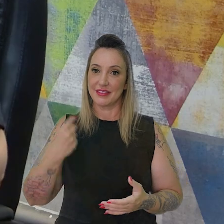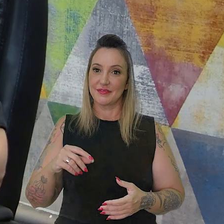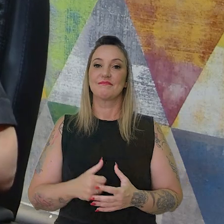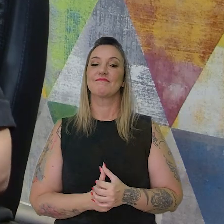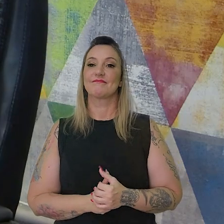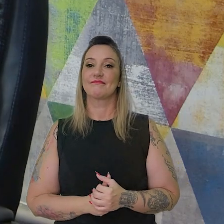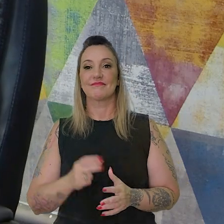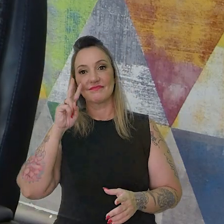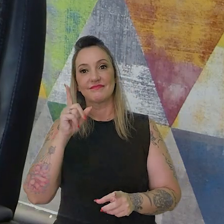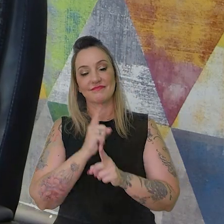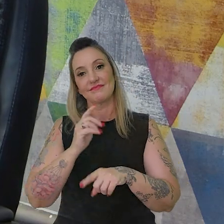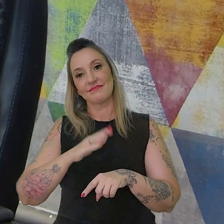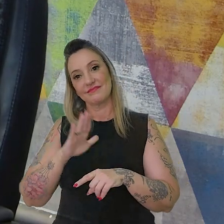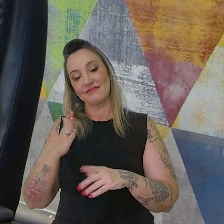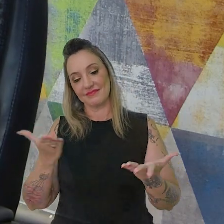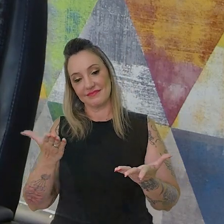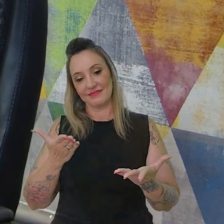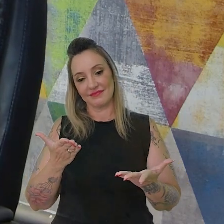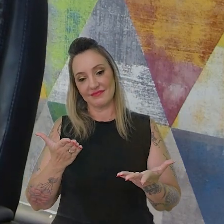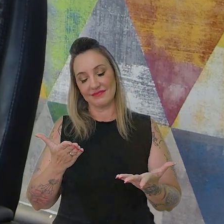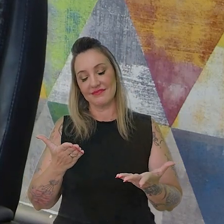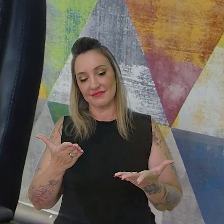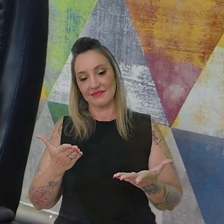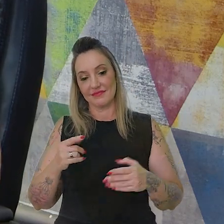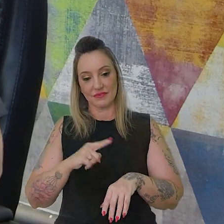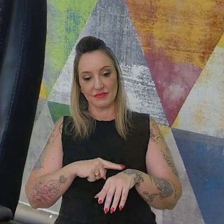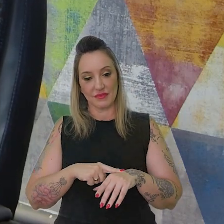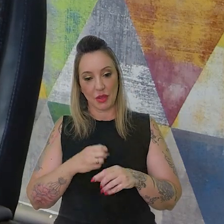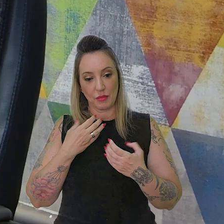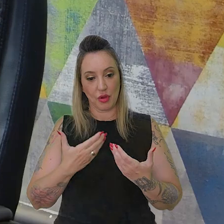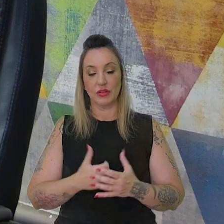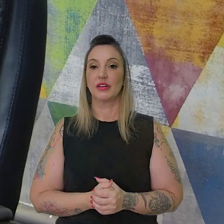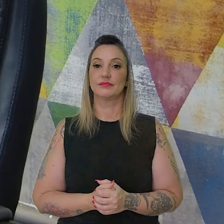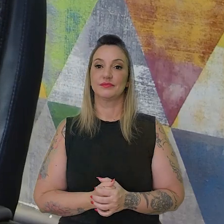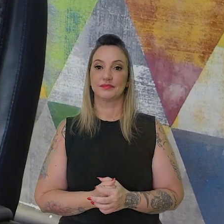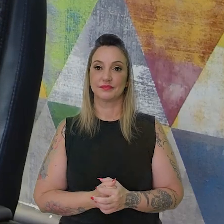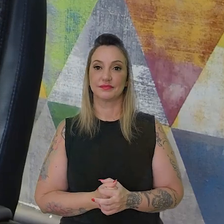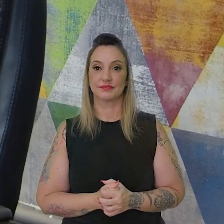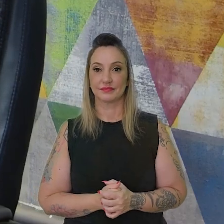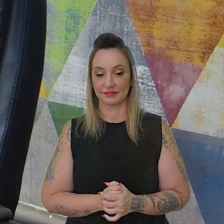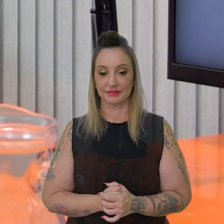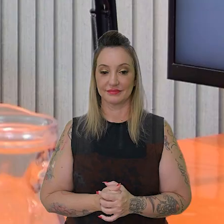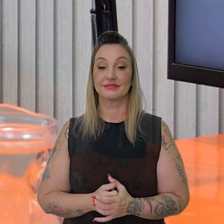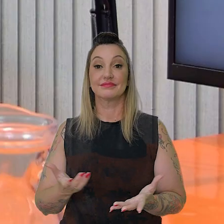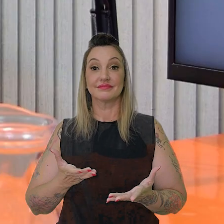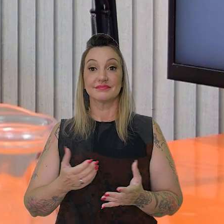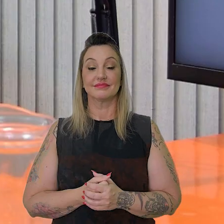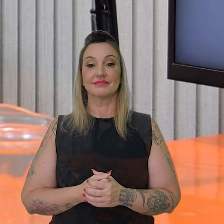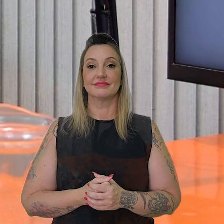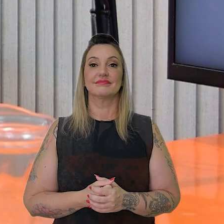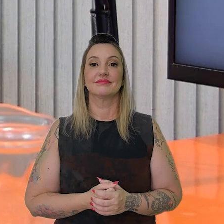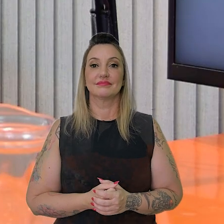vamos nos ver mais né agora acho que a gente tá no momento maduro né é e